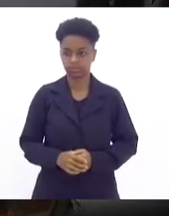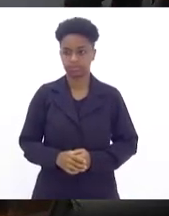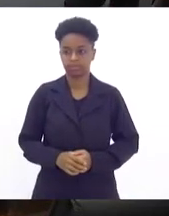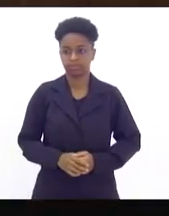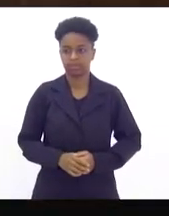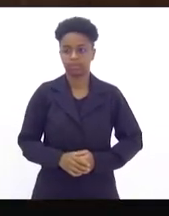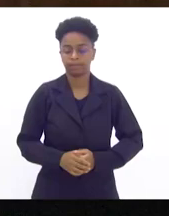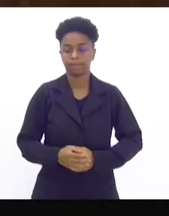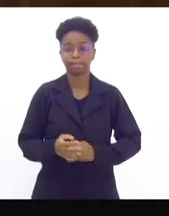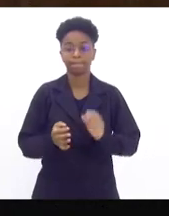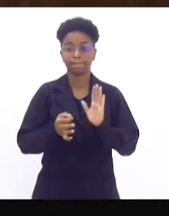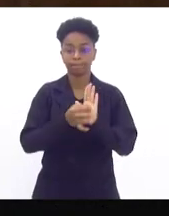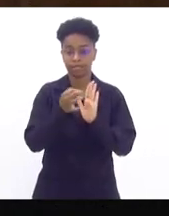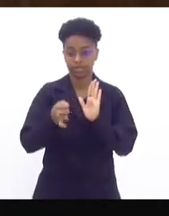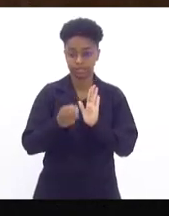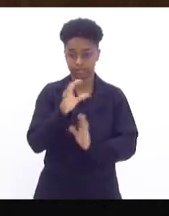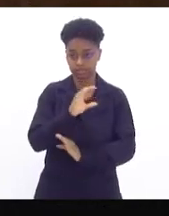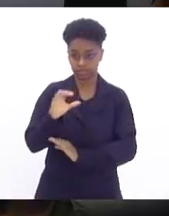Silva